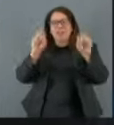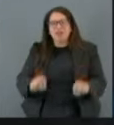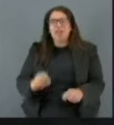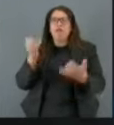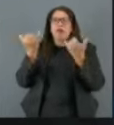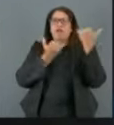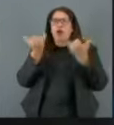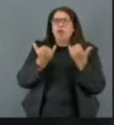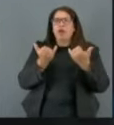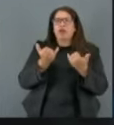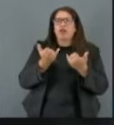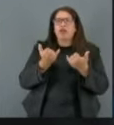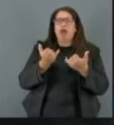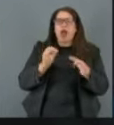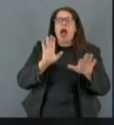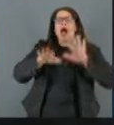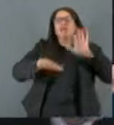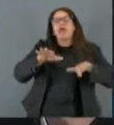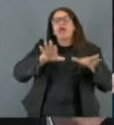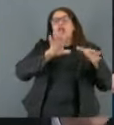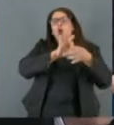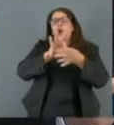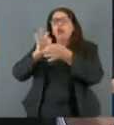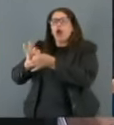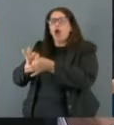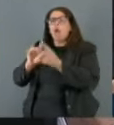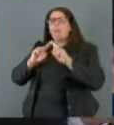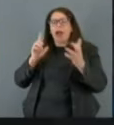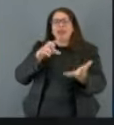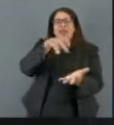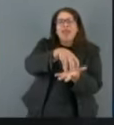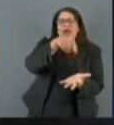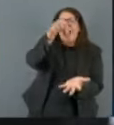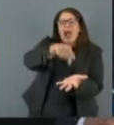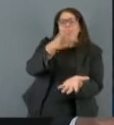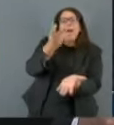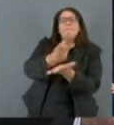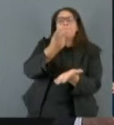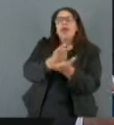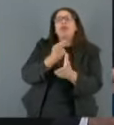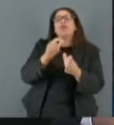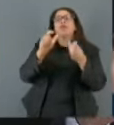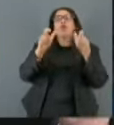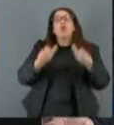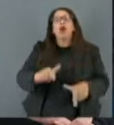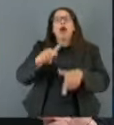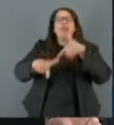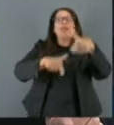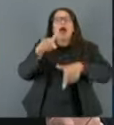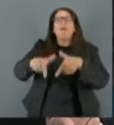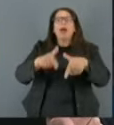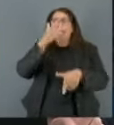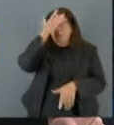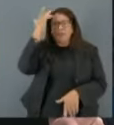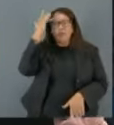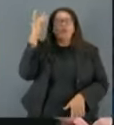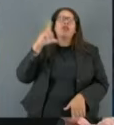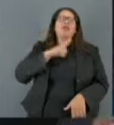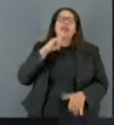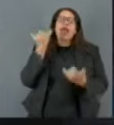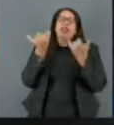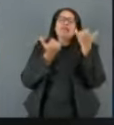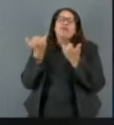precisa, na verdade, integrar às vezes o banco de dados, mas você tem policiais no mesmo local trabalhando que têm acesso àqueles bancos de dados